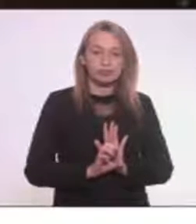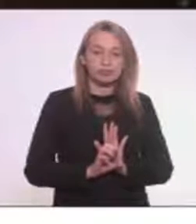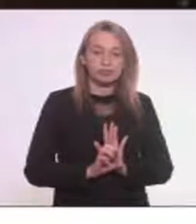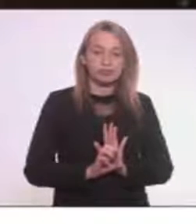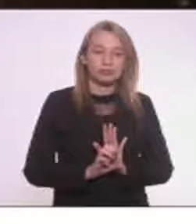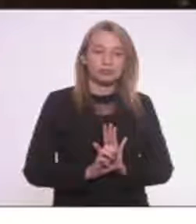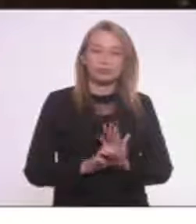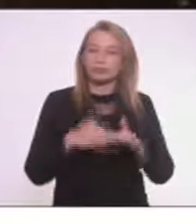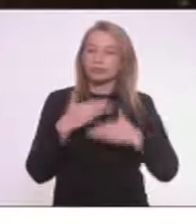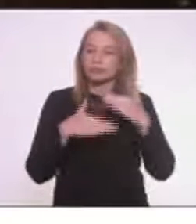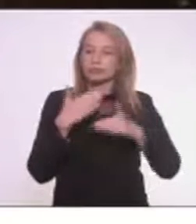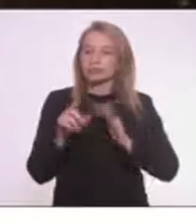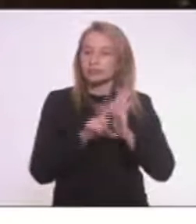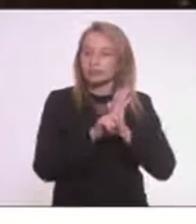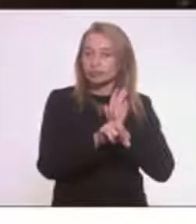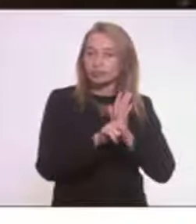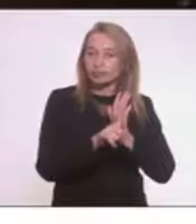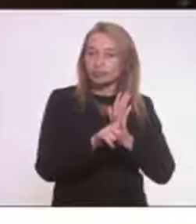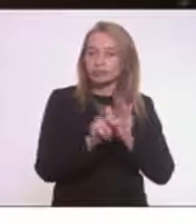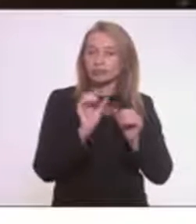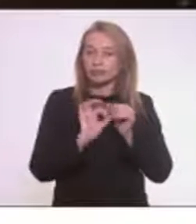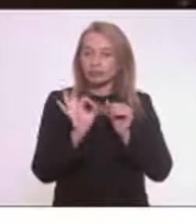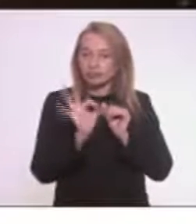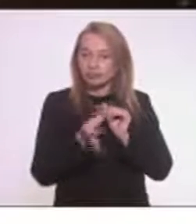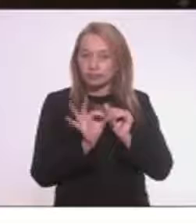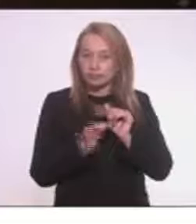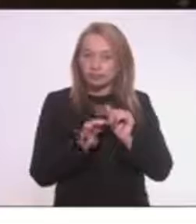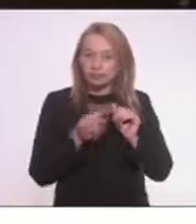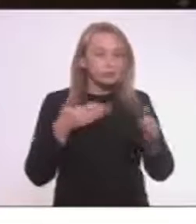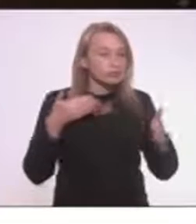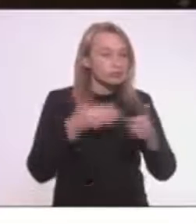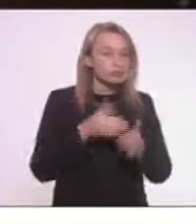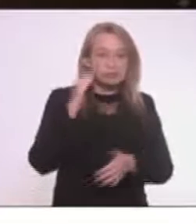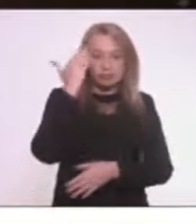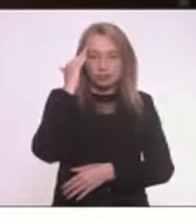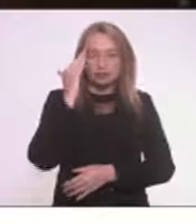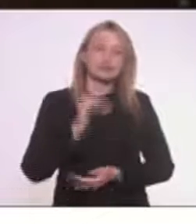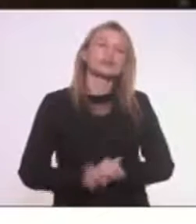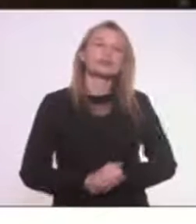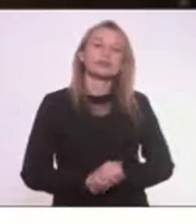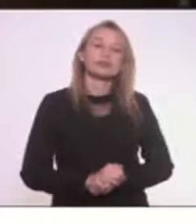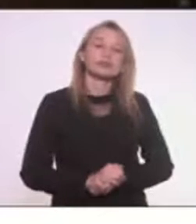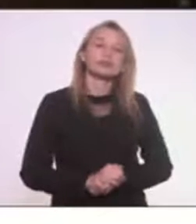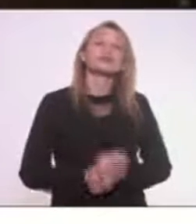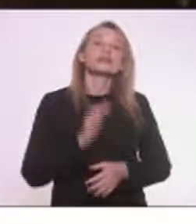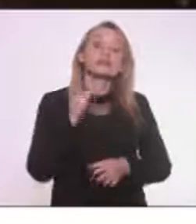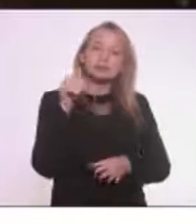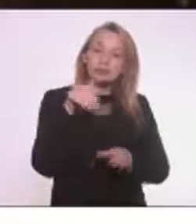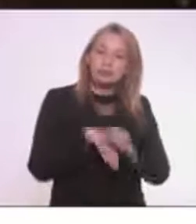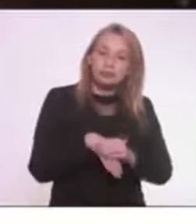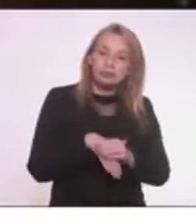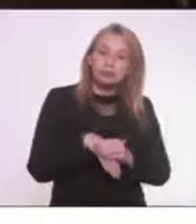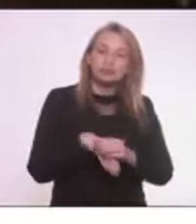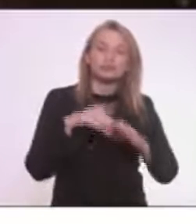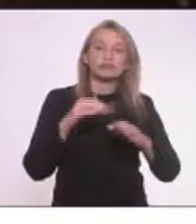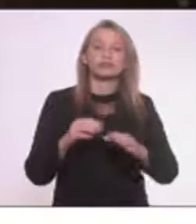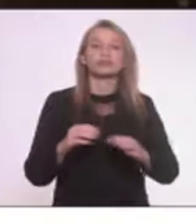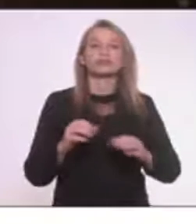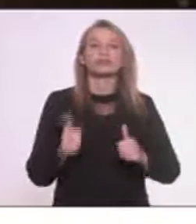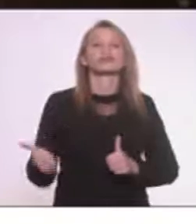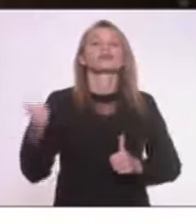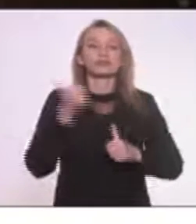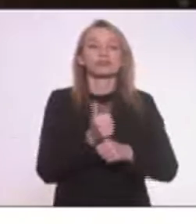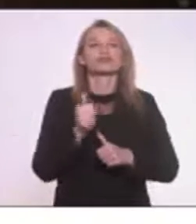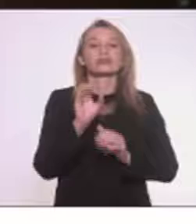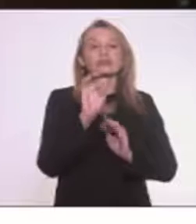o processo legislativo como ele deve ser feito, chegar a um entendimento e votar com as subemendas que forem